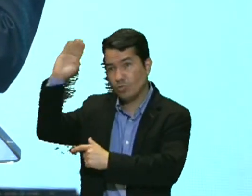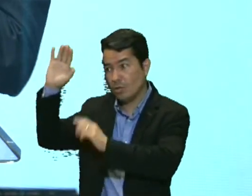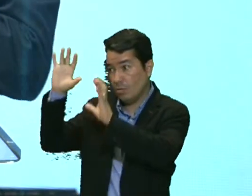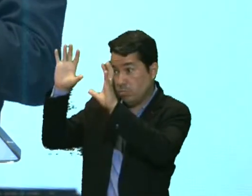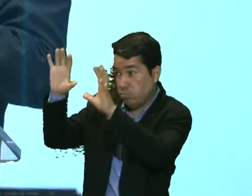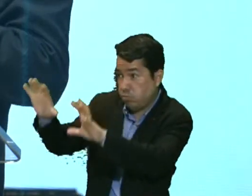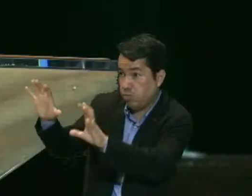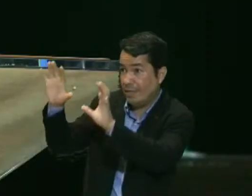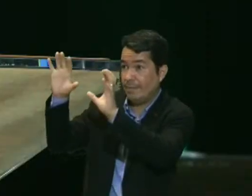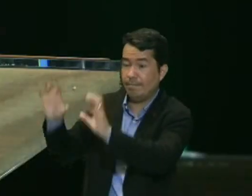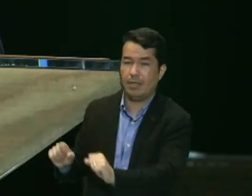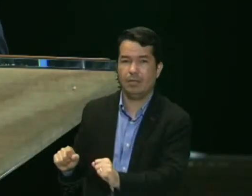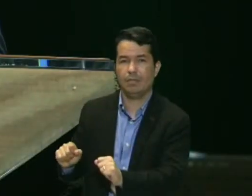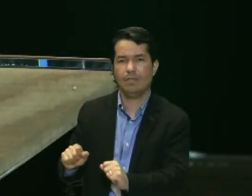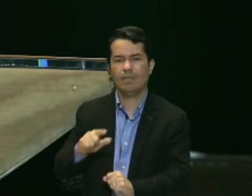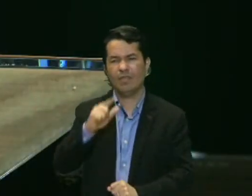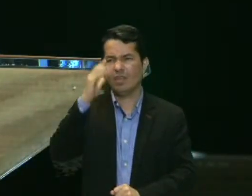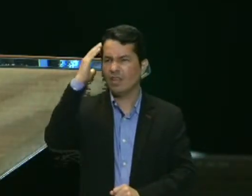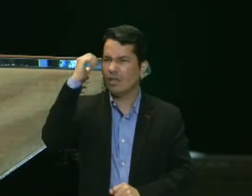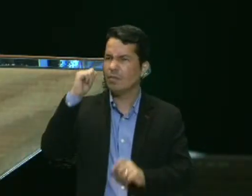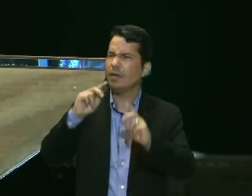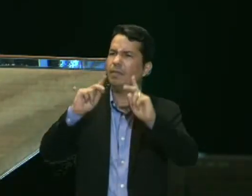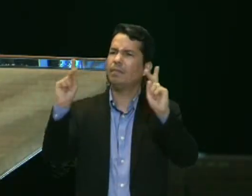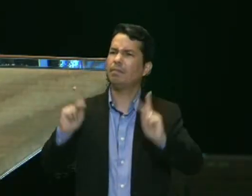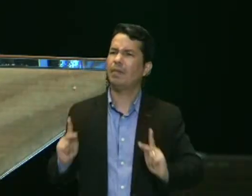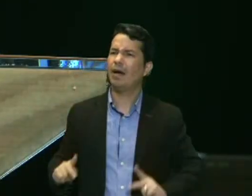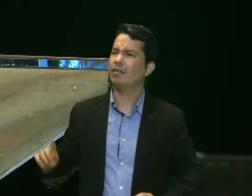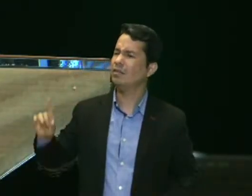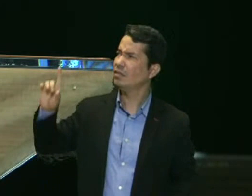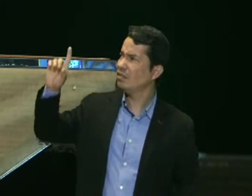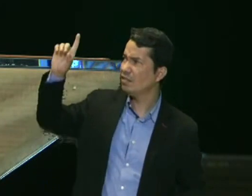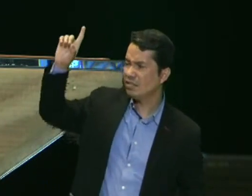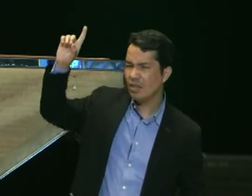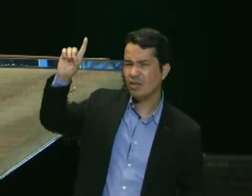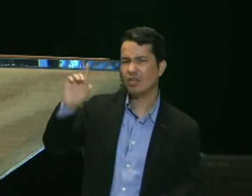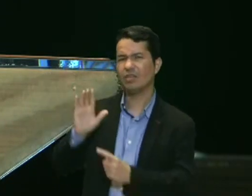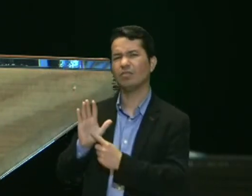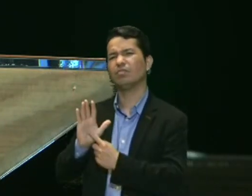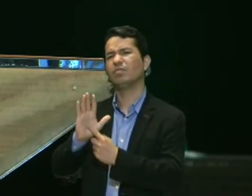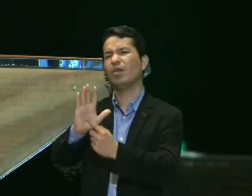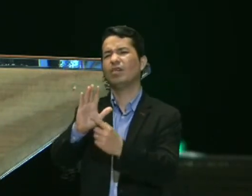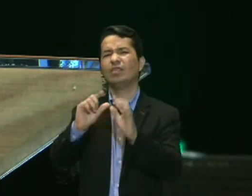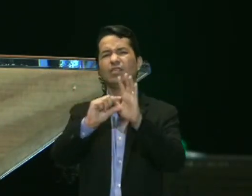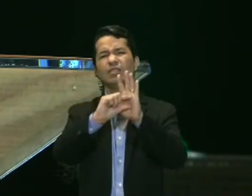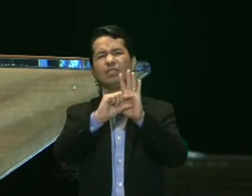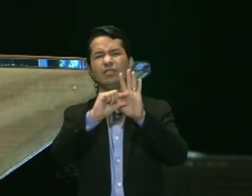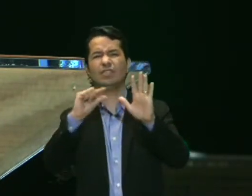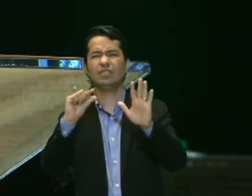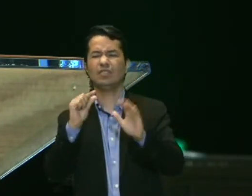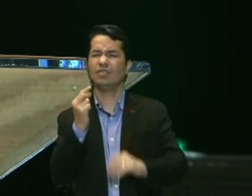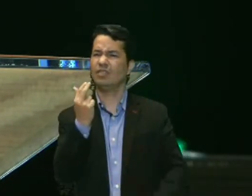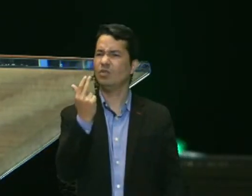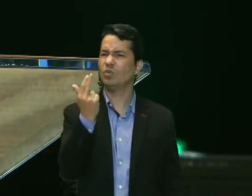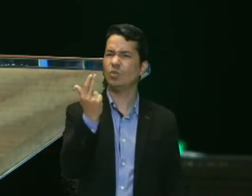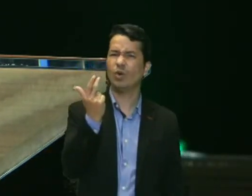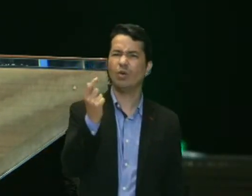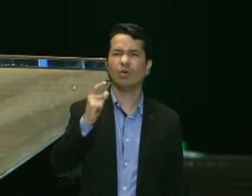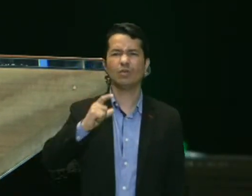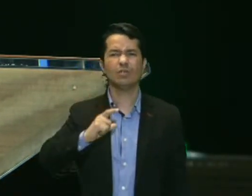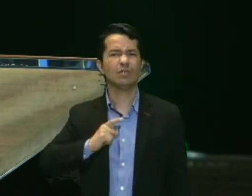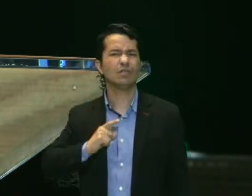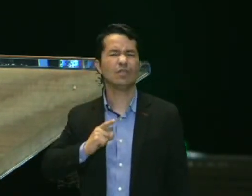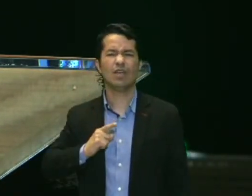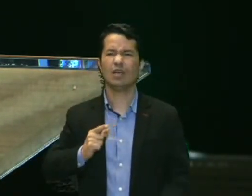uma personificação de algo que transcendia o pensamento humano,